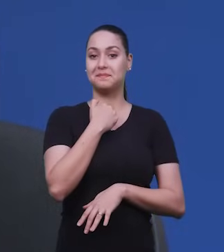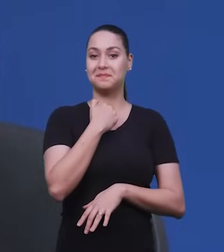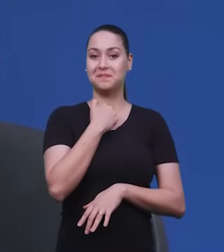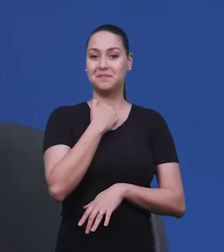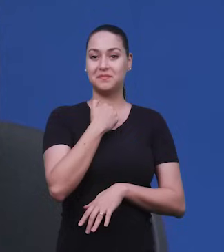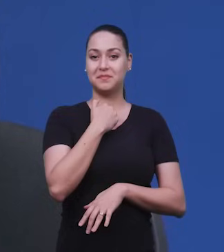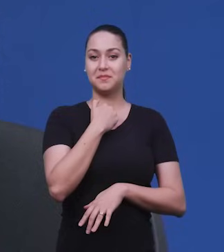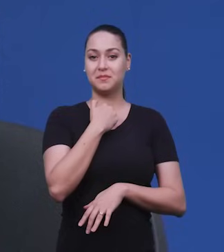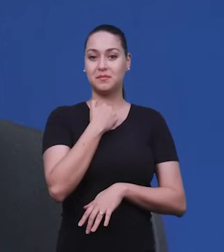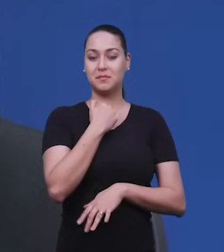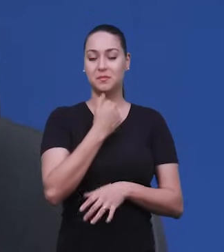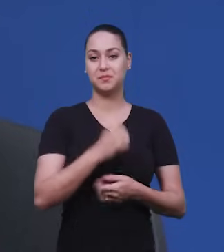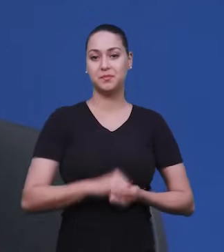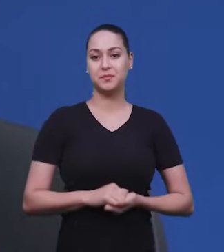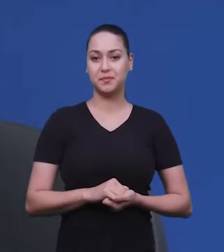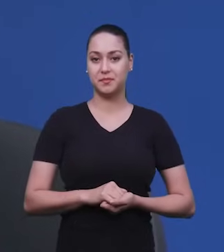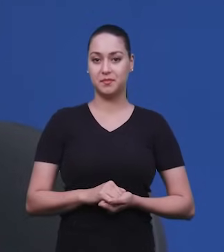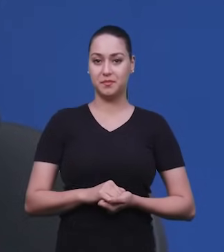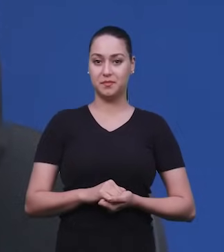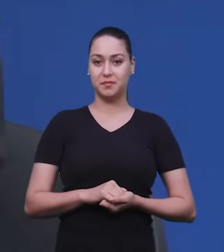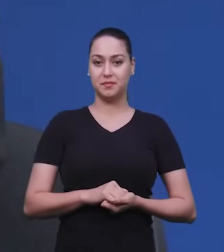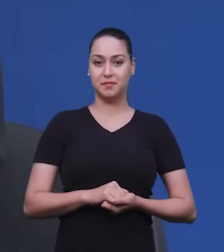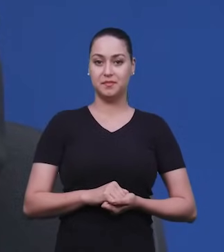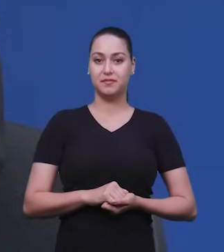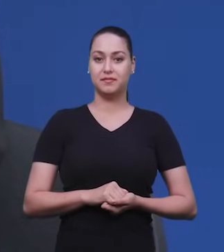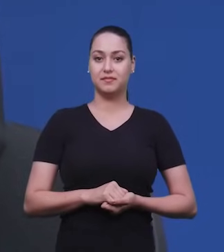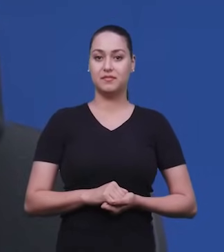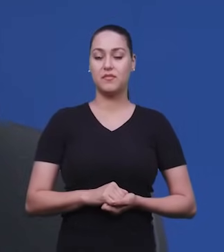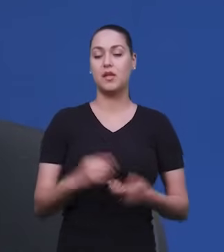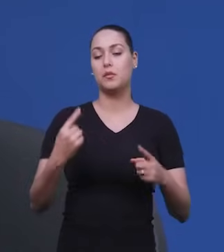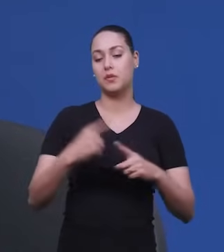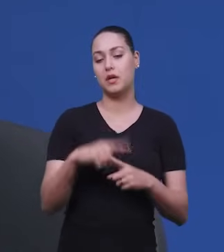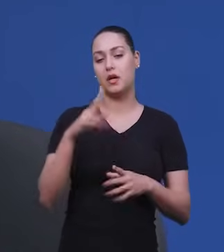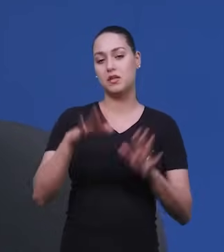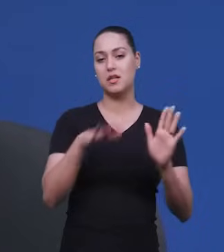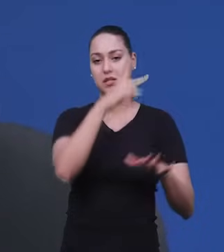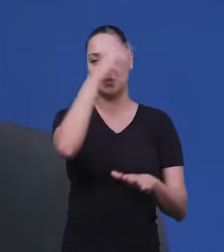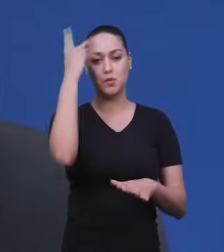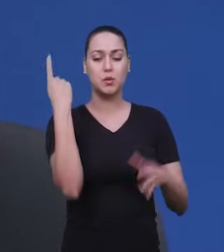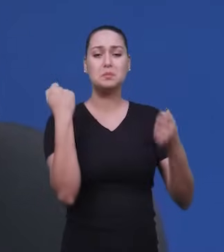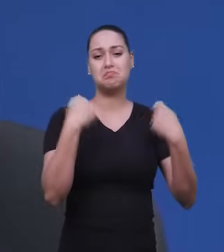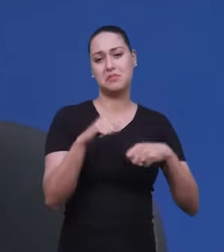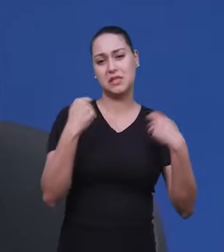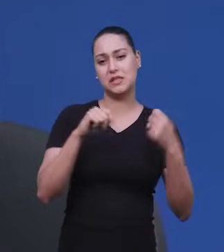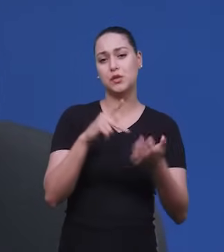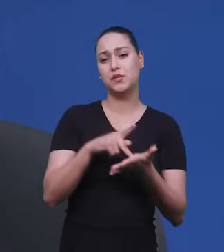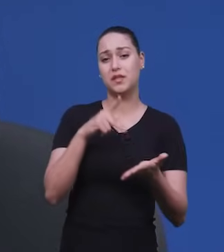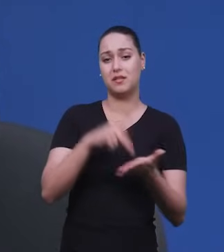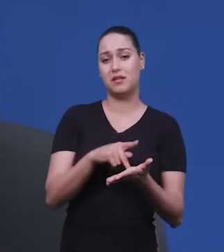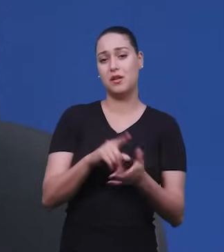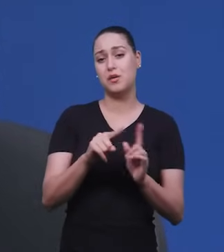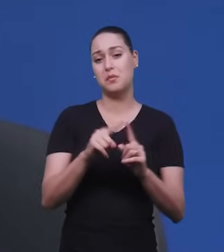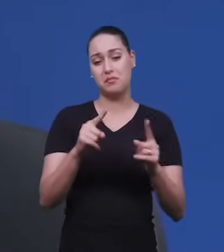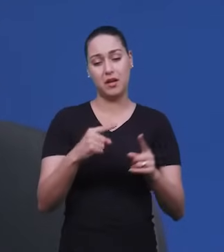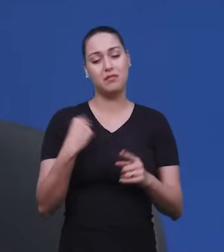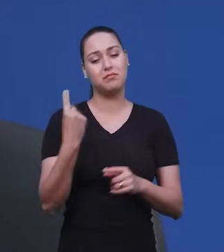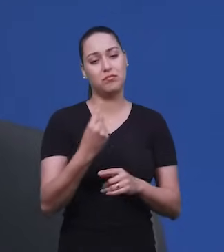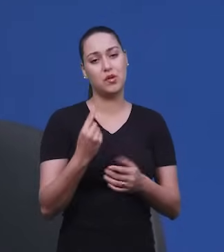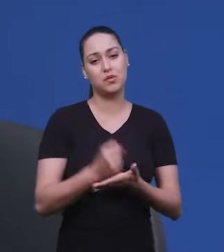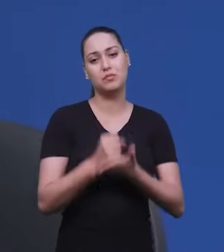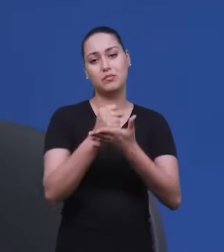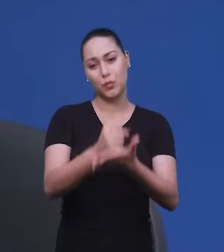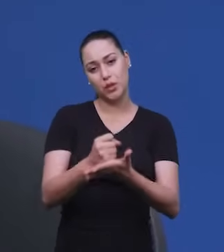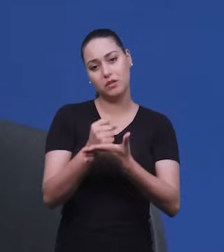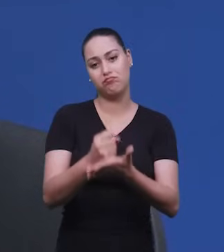Sim. ali muito necessitado e não é má vontade. Alguém